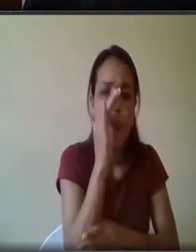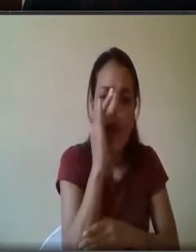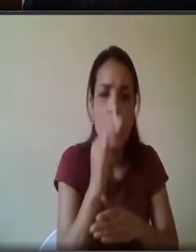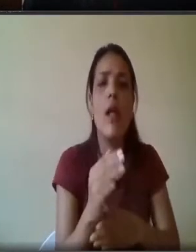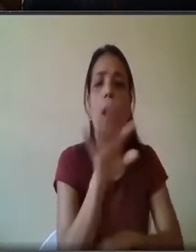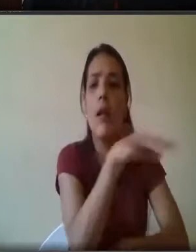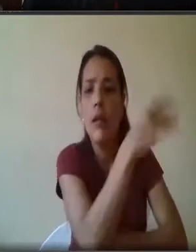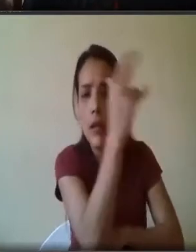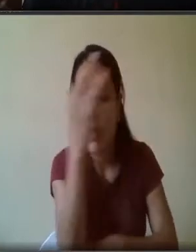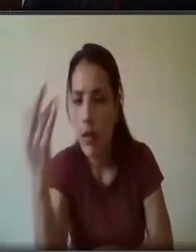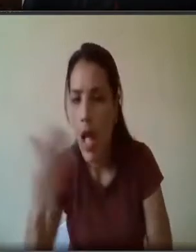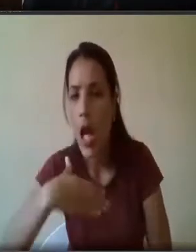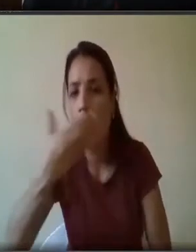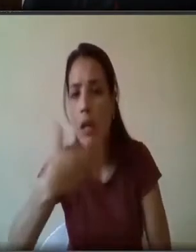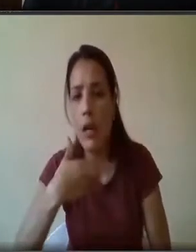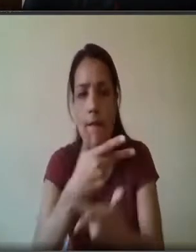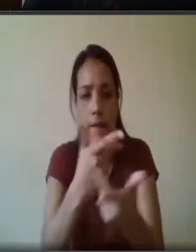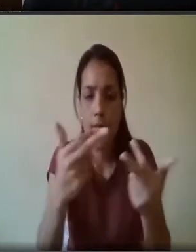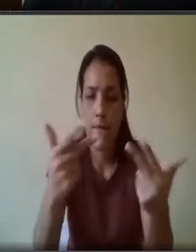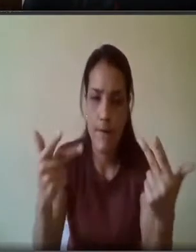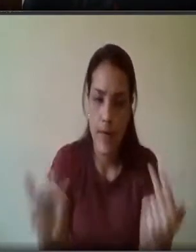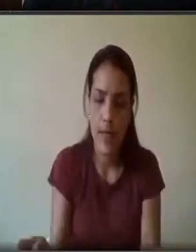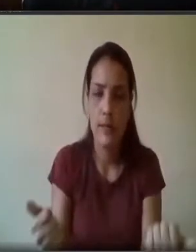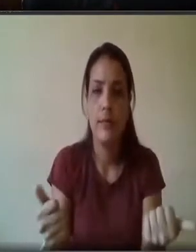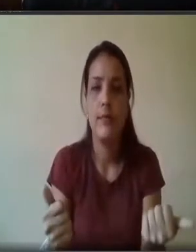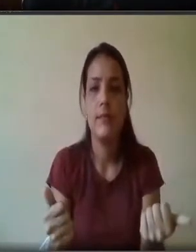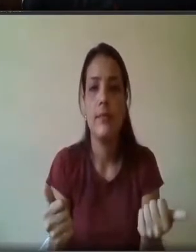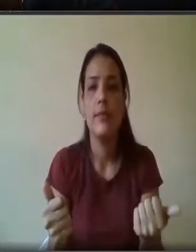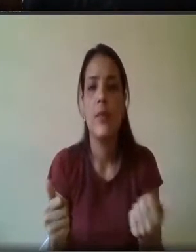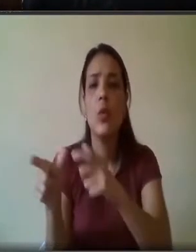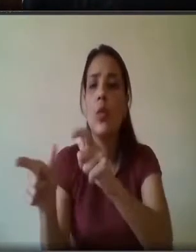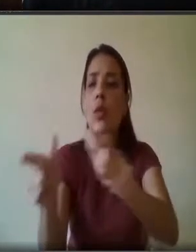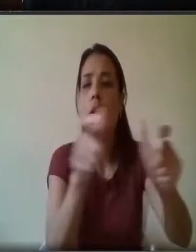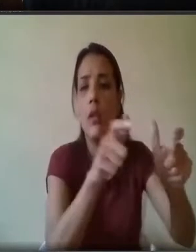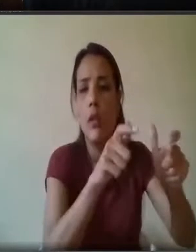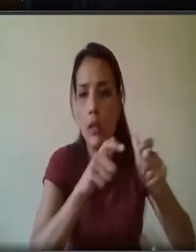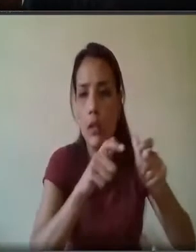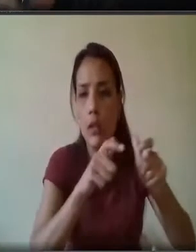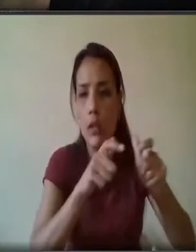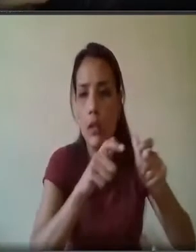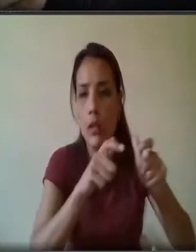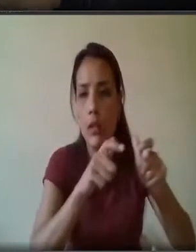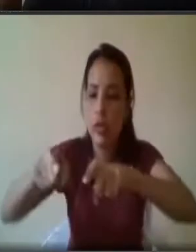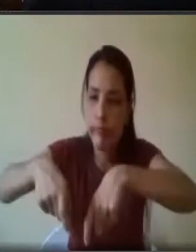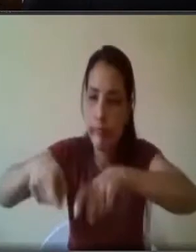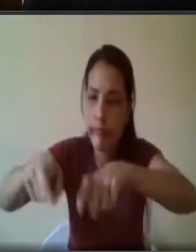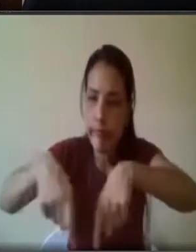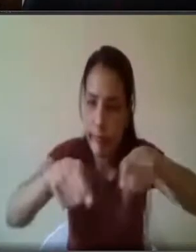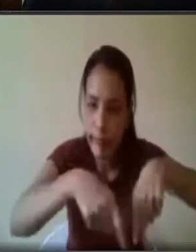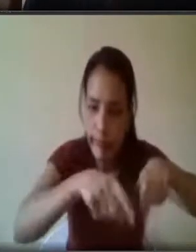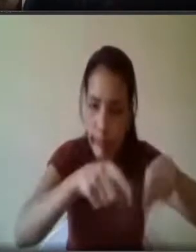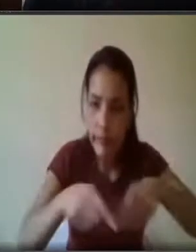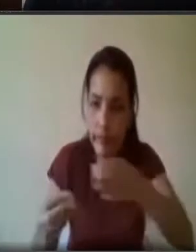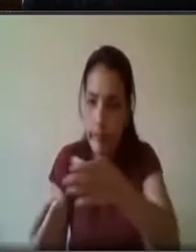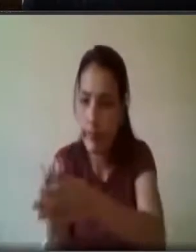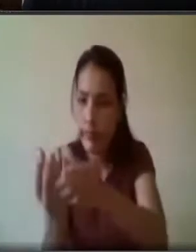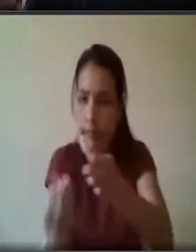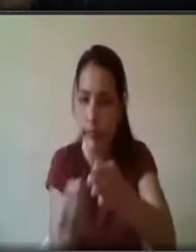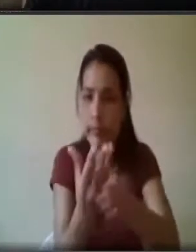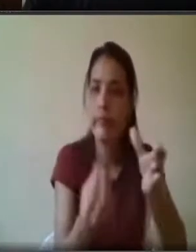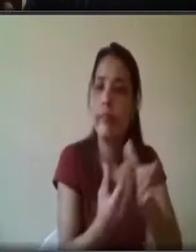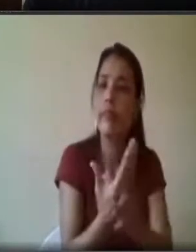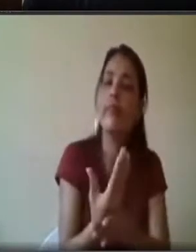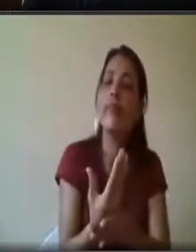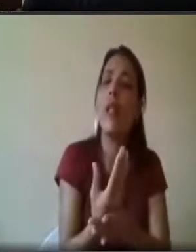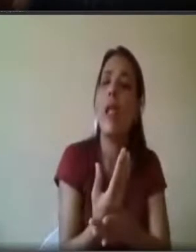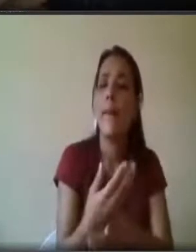Roxa, essas áreas de grande produção do Brasil, principalmente no interior do